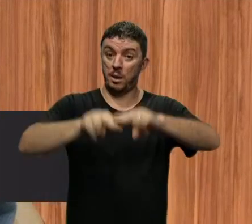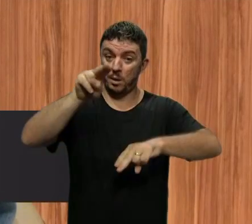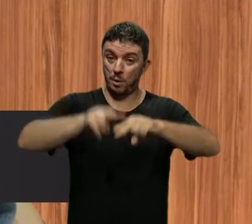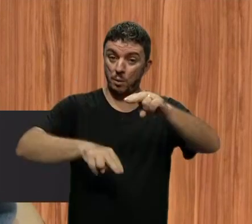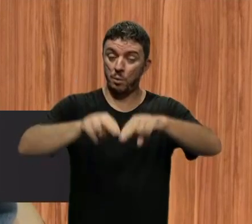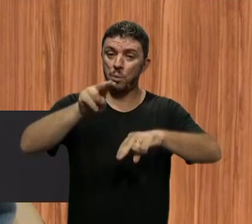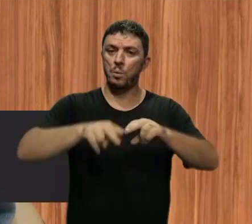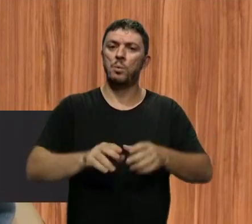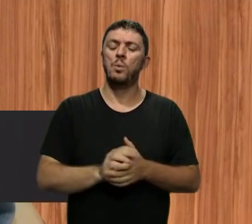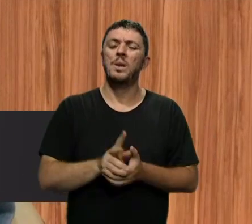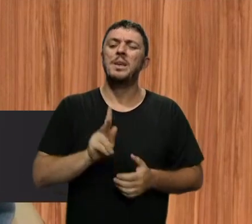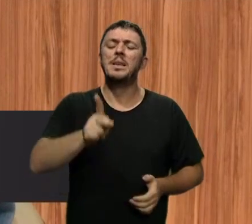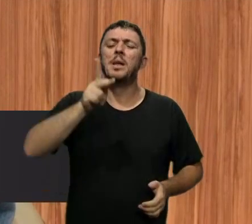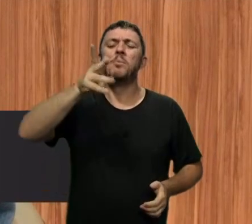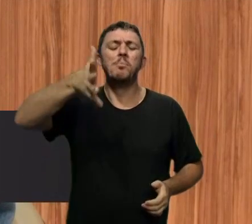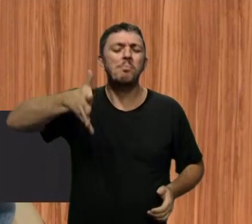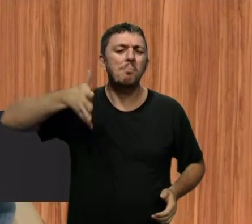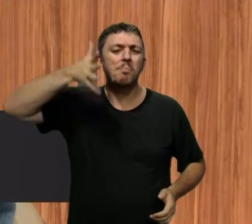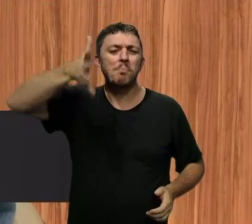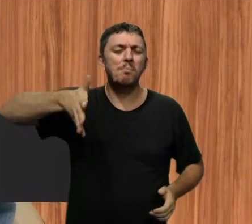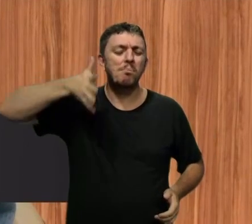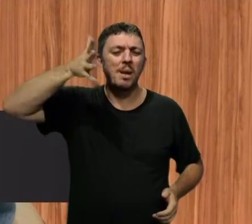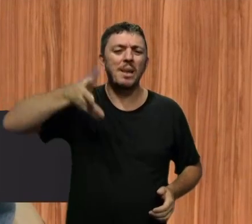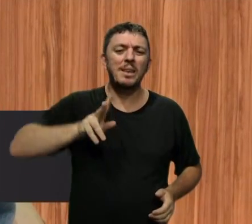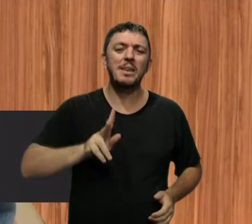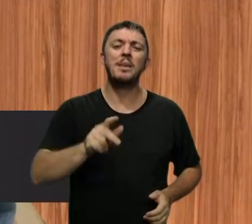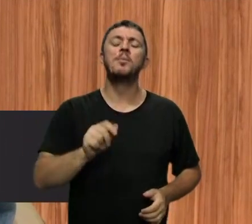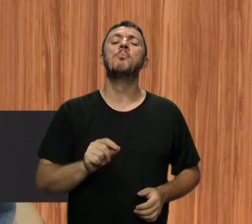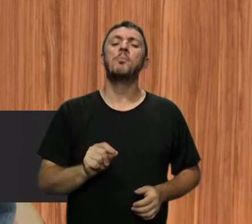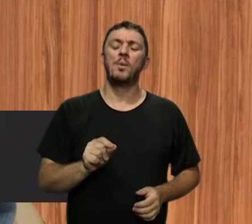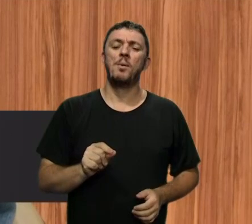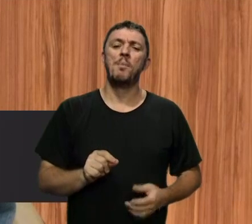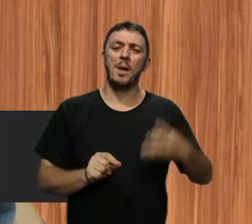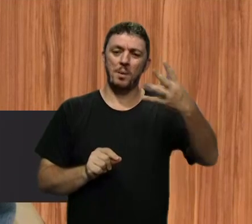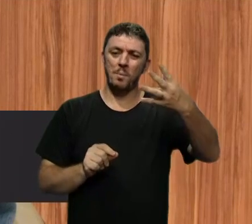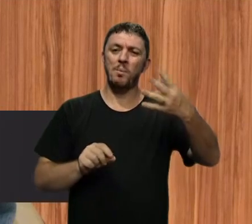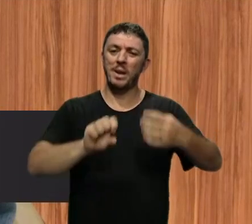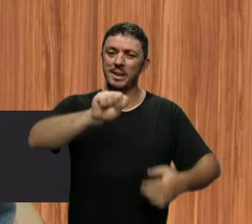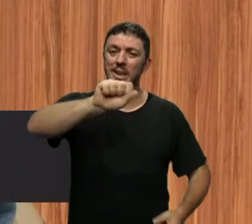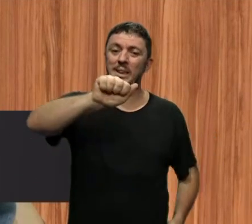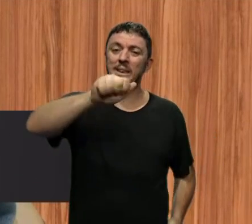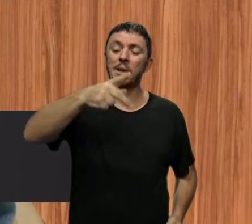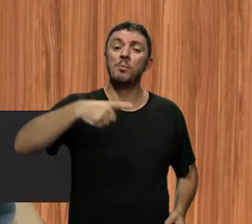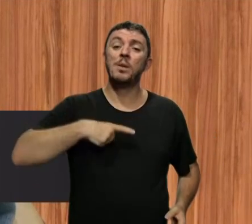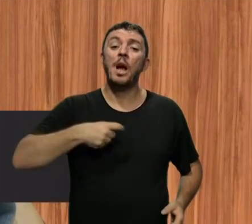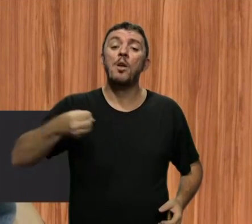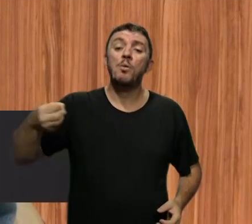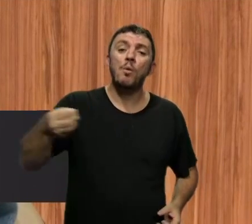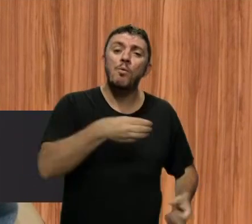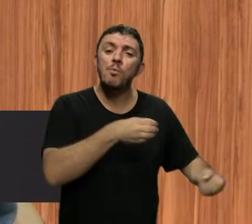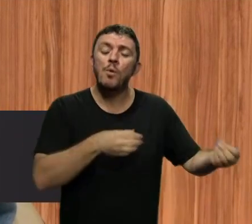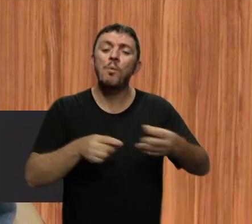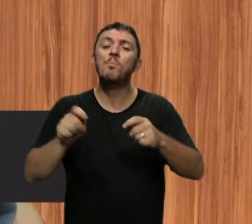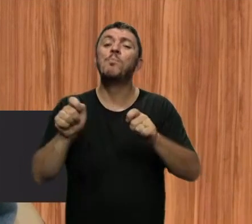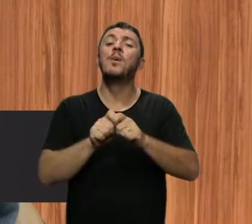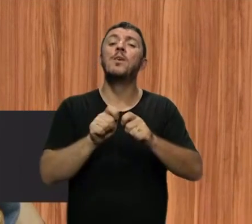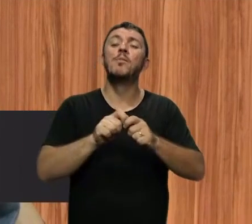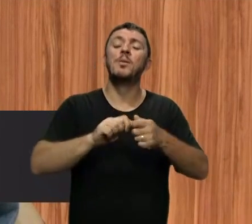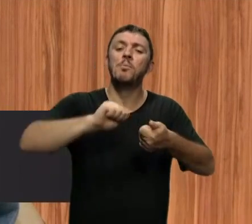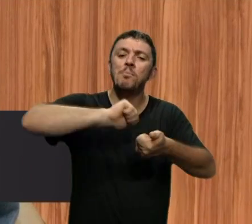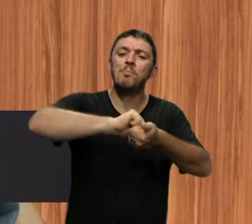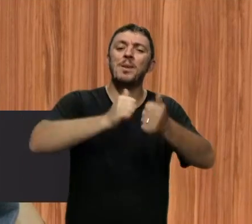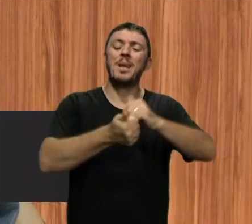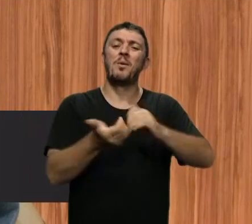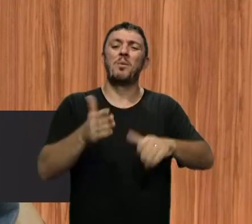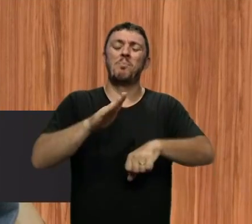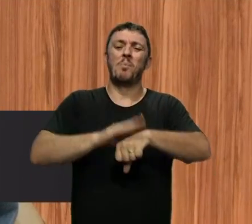abertura, mas que cabe aqui reiterarmos, a Quarta SAP traz inovações para nos adaptarmos ao cenário que nos